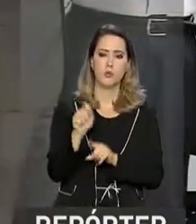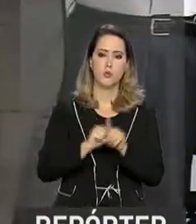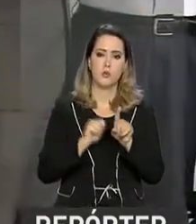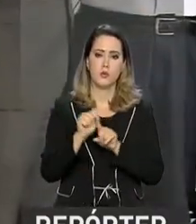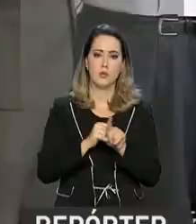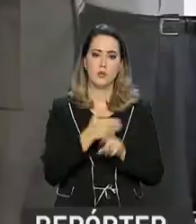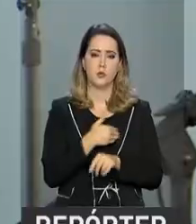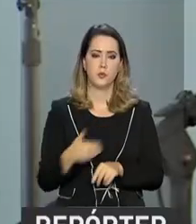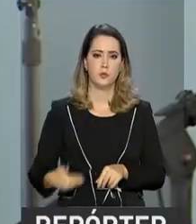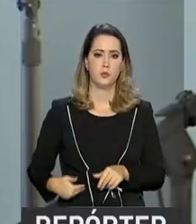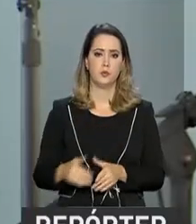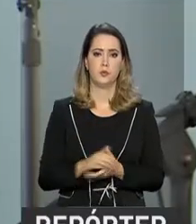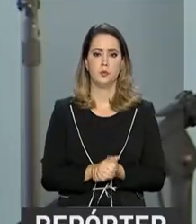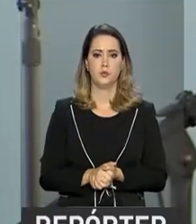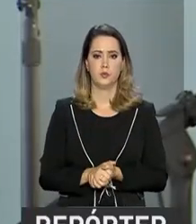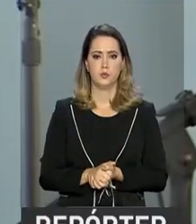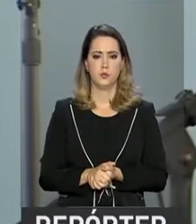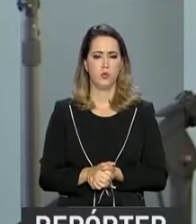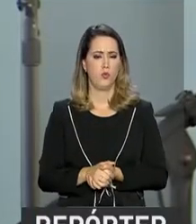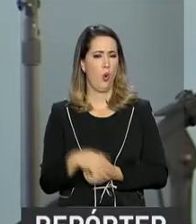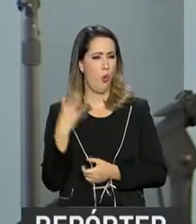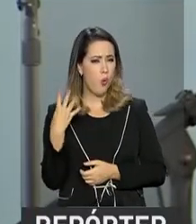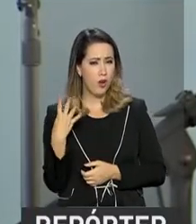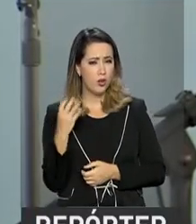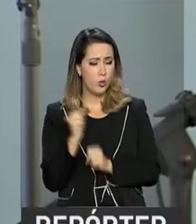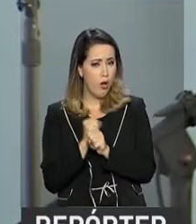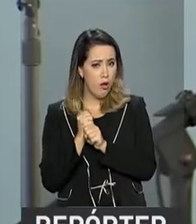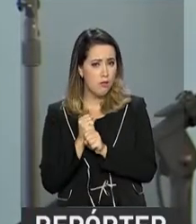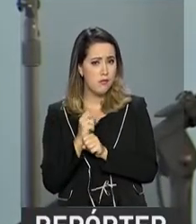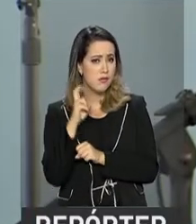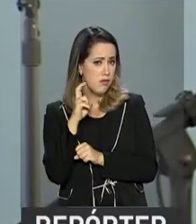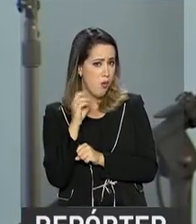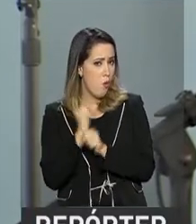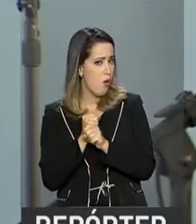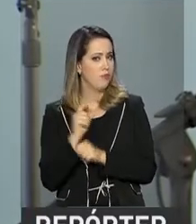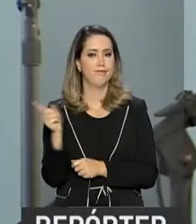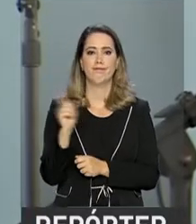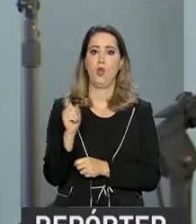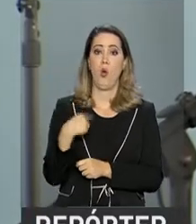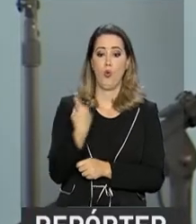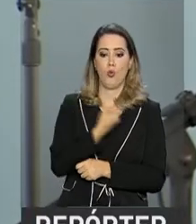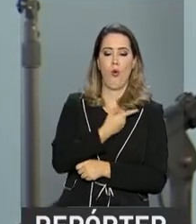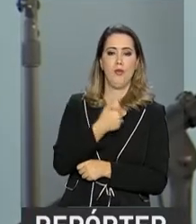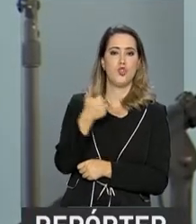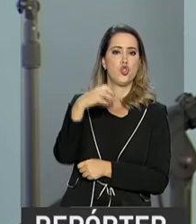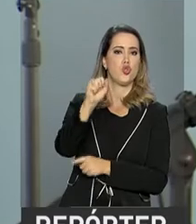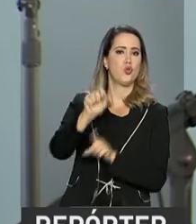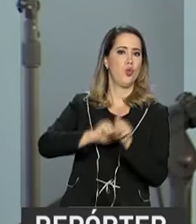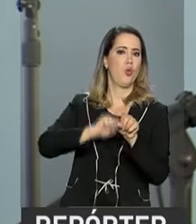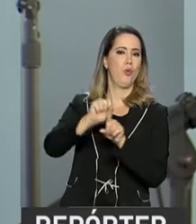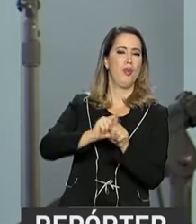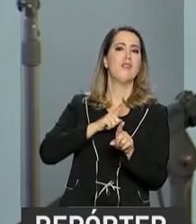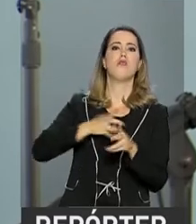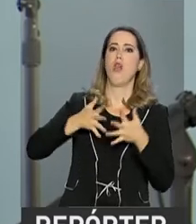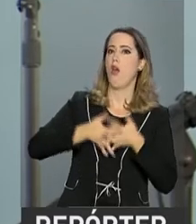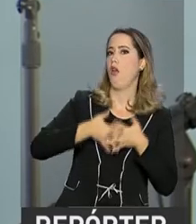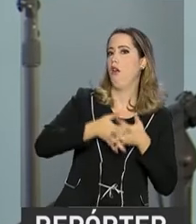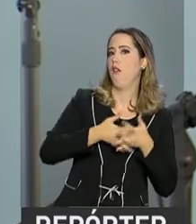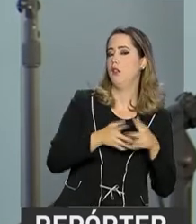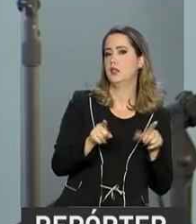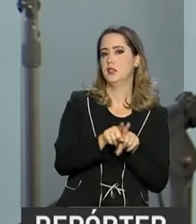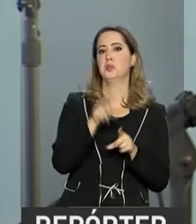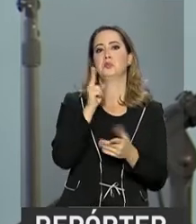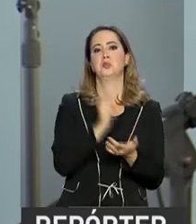de seu governo é um governo de quatro anos e oito anos o governo 18 meses com vários embaraços e sem barulho